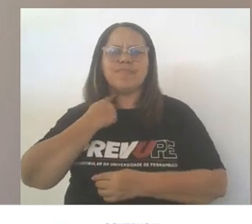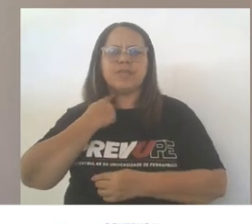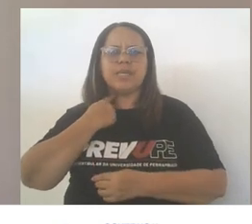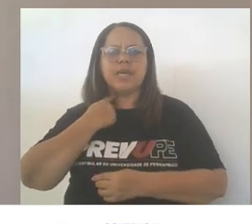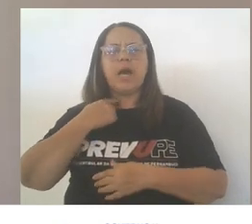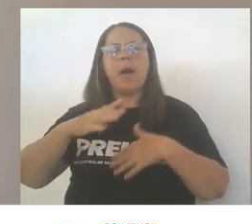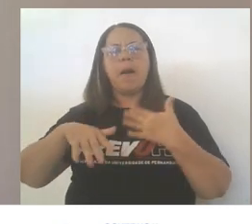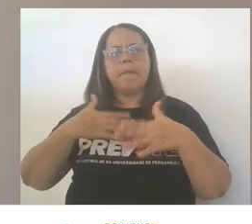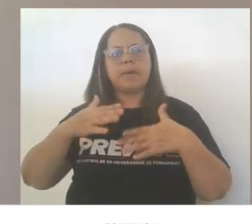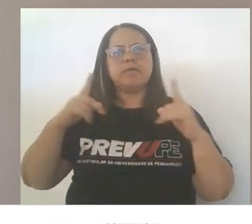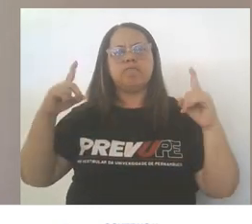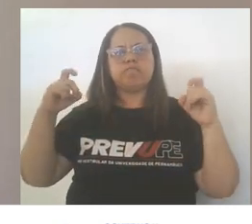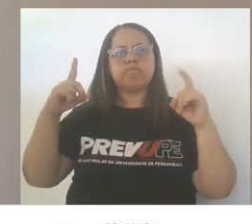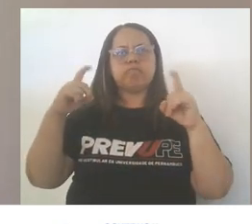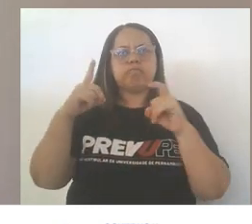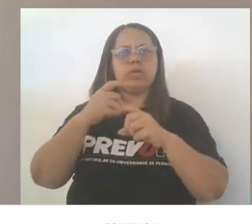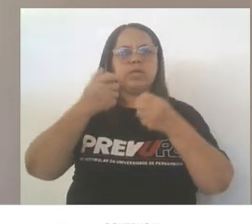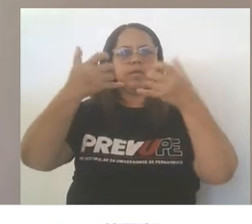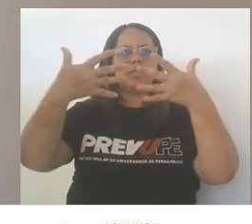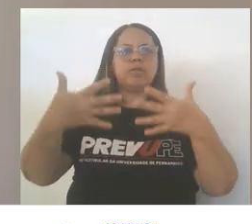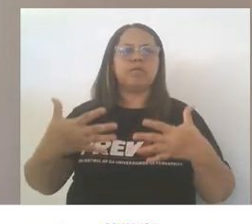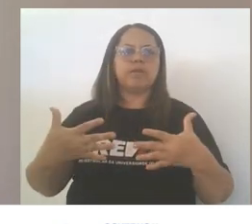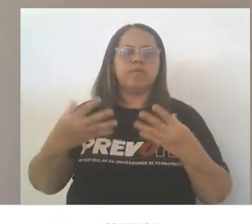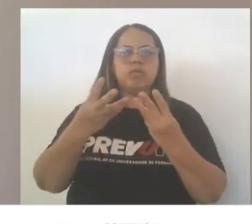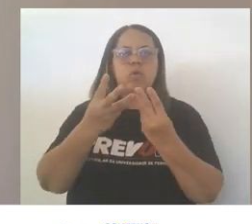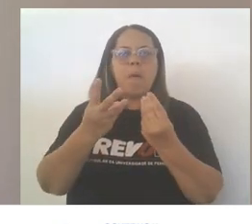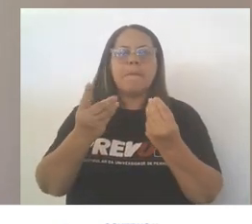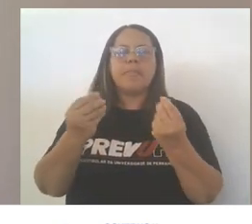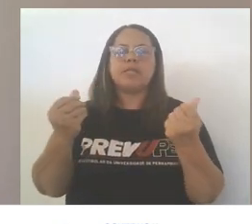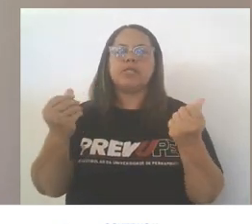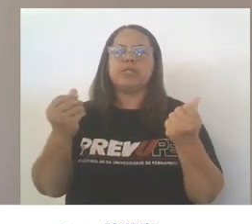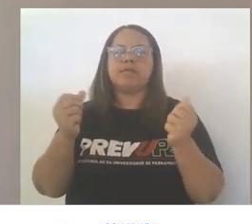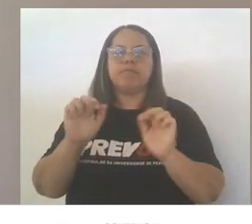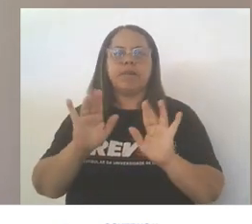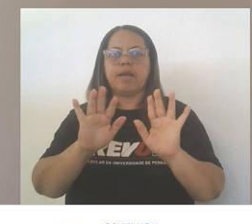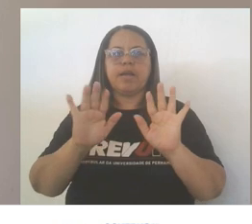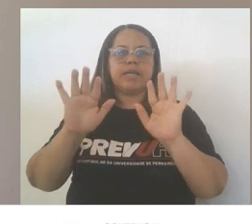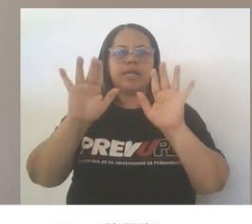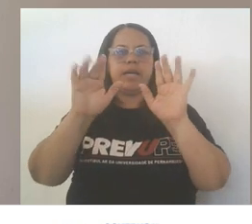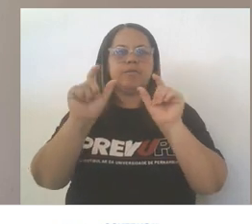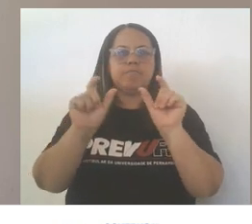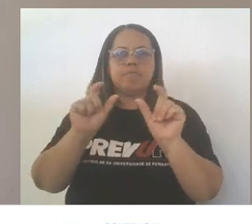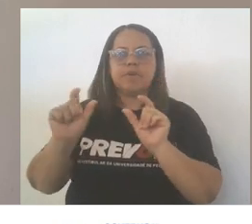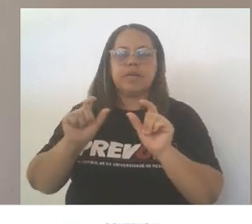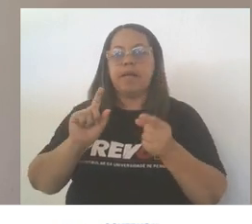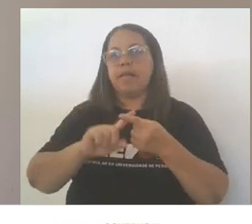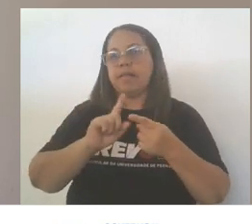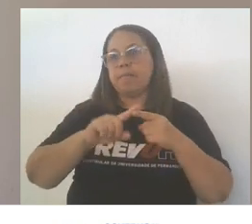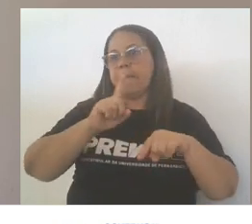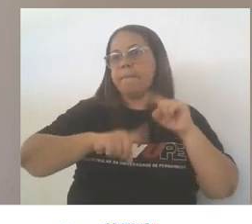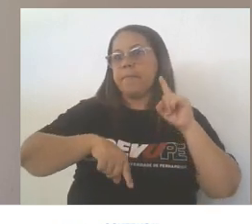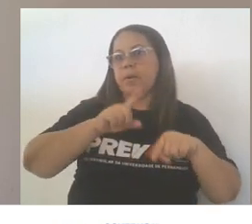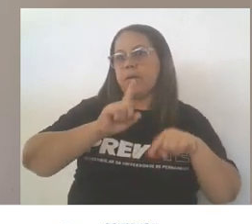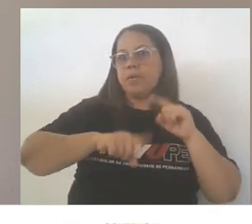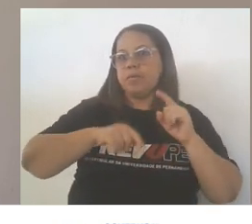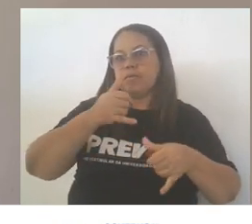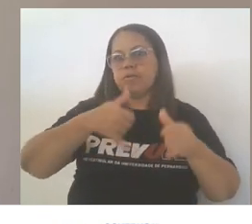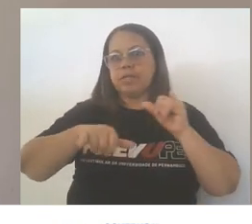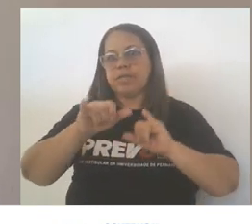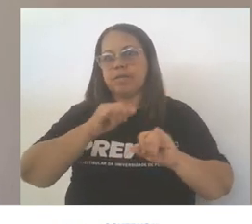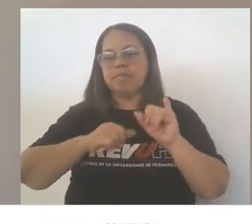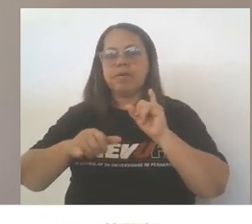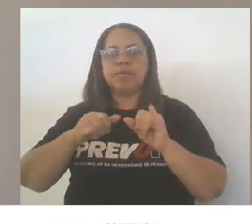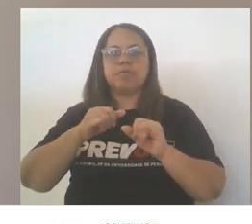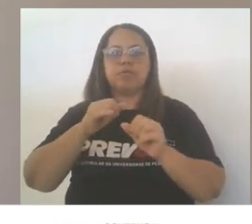é um processo complexo que descreve como substâncias poluentes, como gases, partículas e produtos químicos tóxicos, se movem